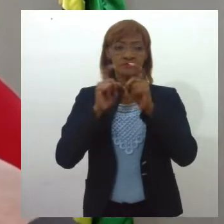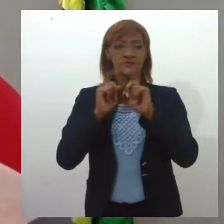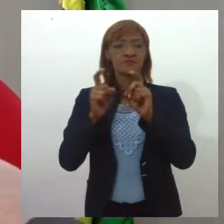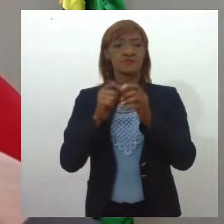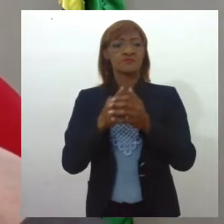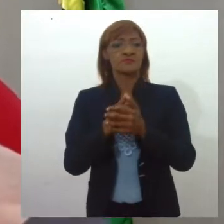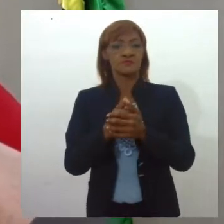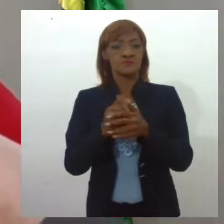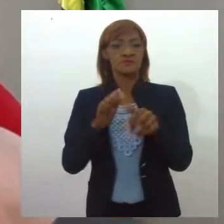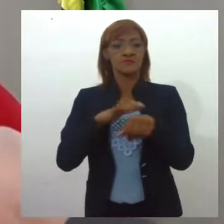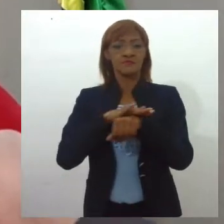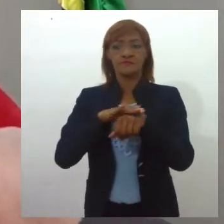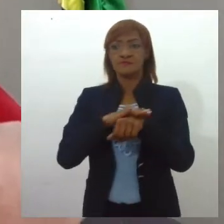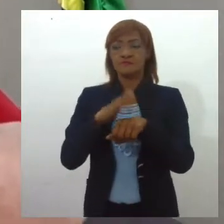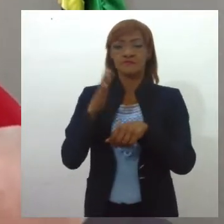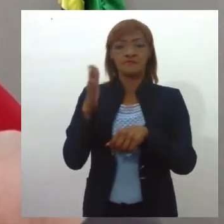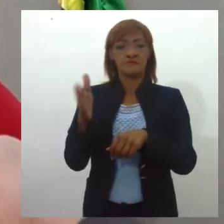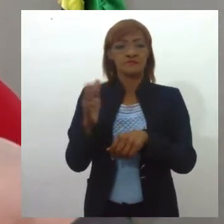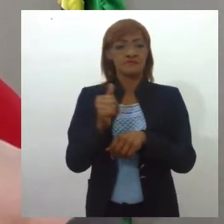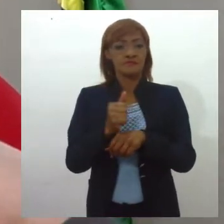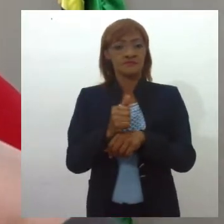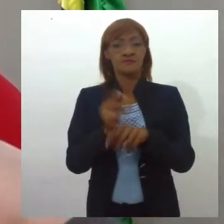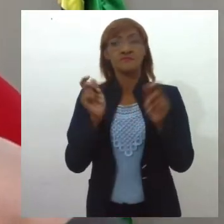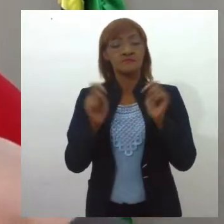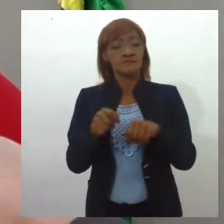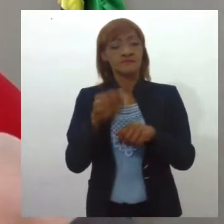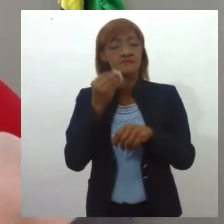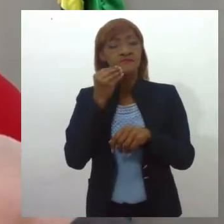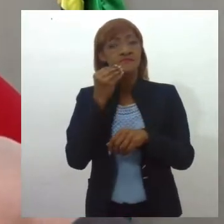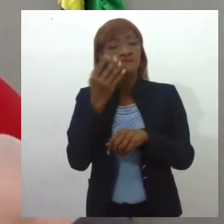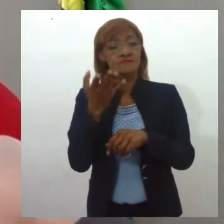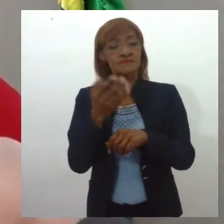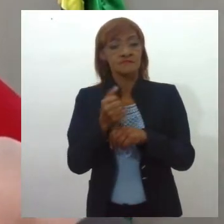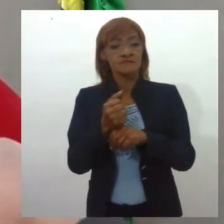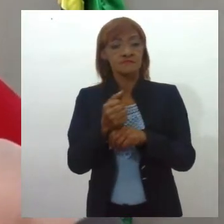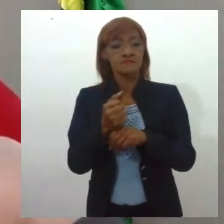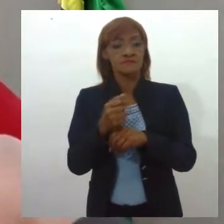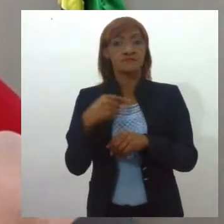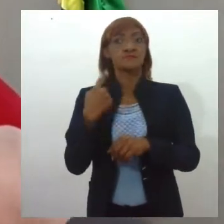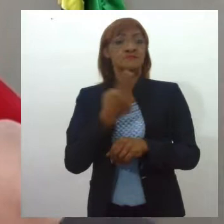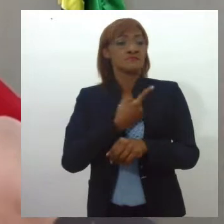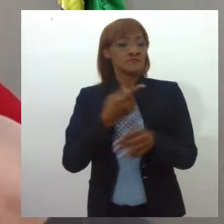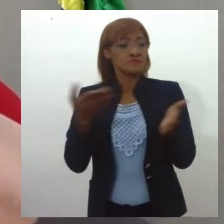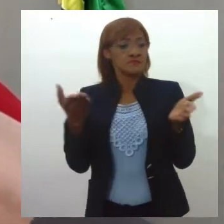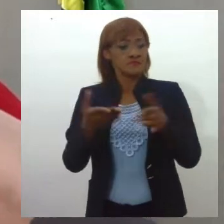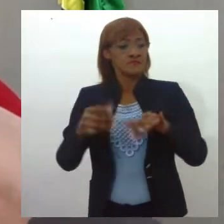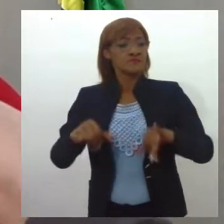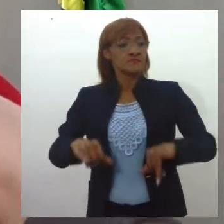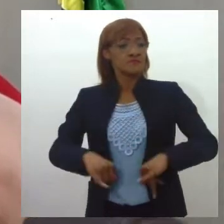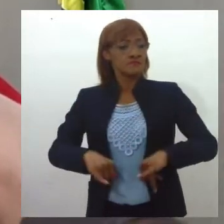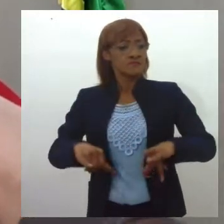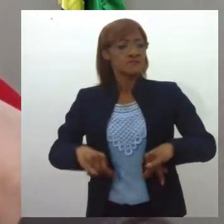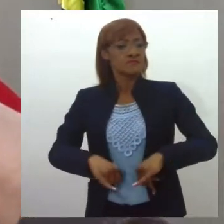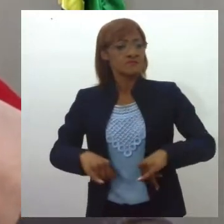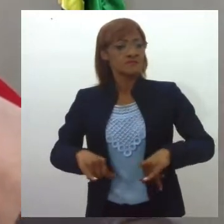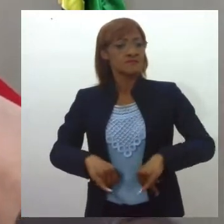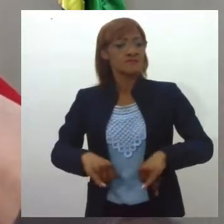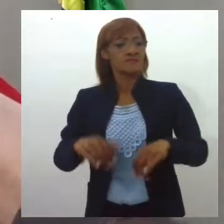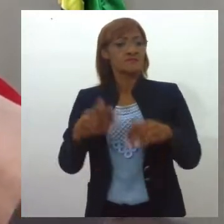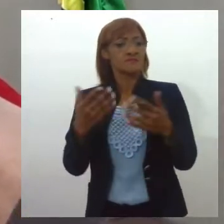aqui falar com ele para ele tentar intervir, né? Que hoje estamos sofrendo com